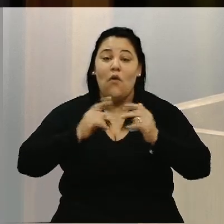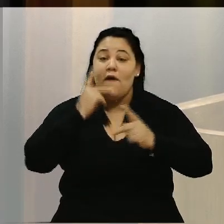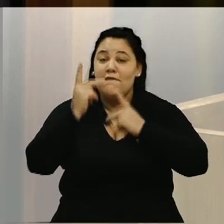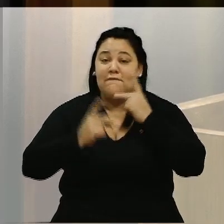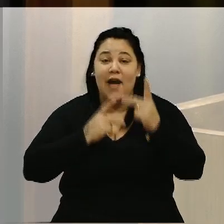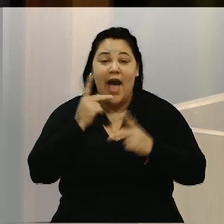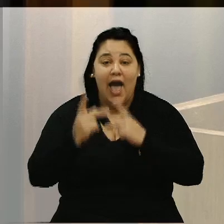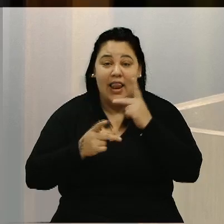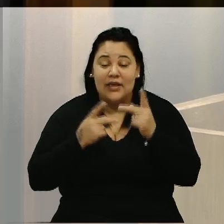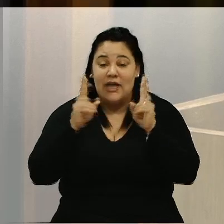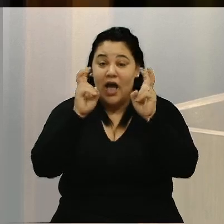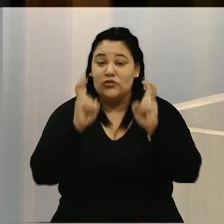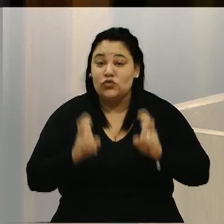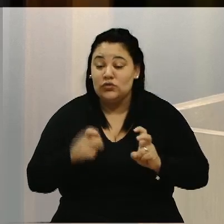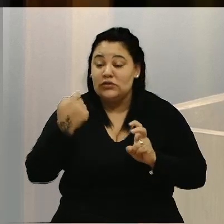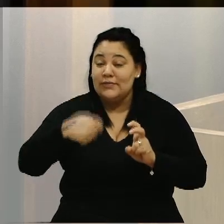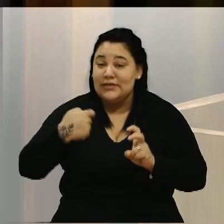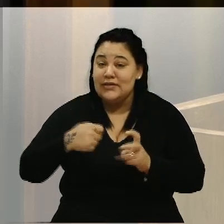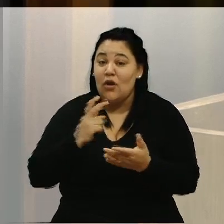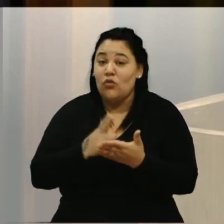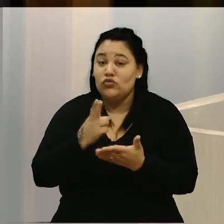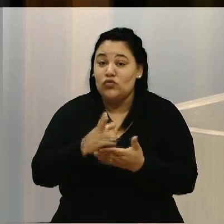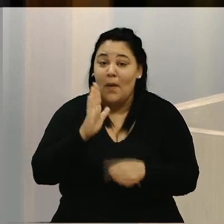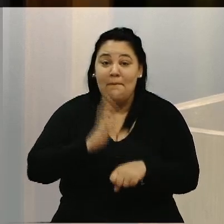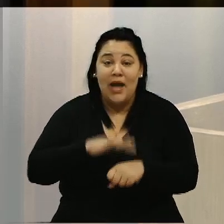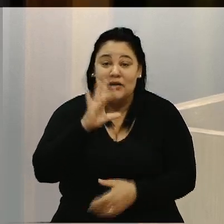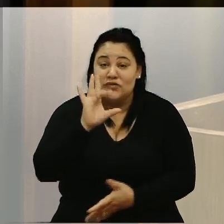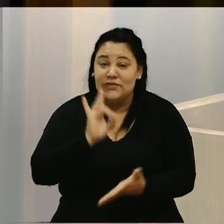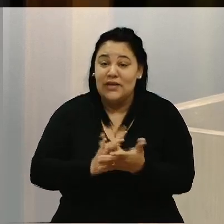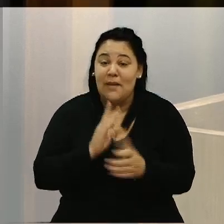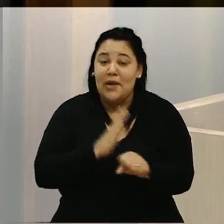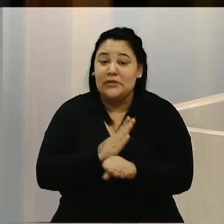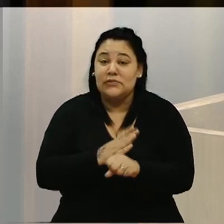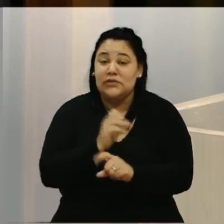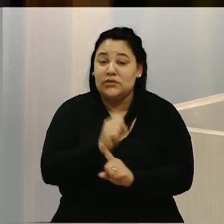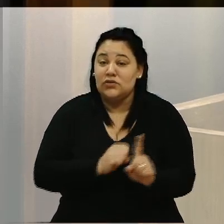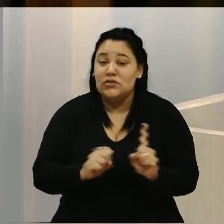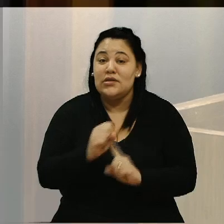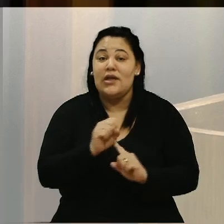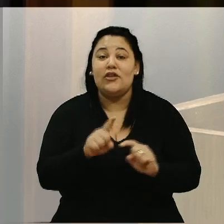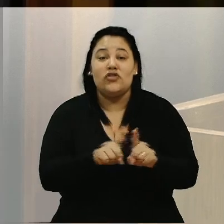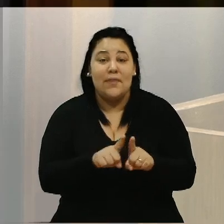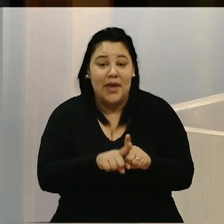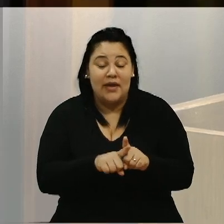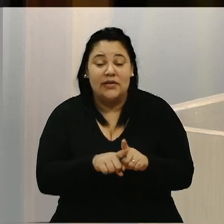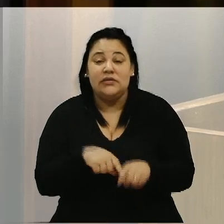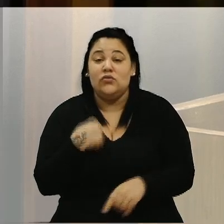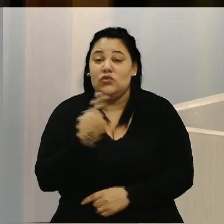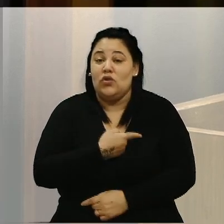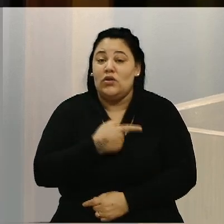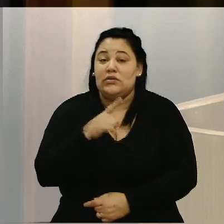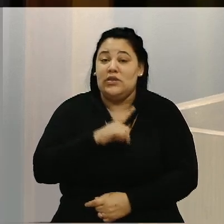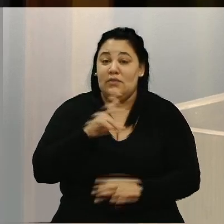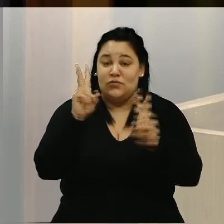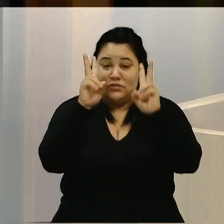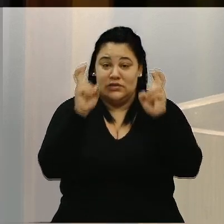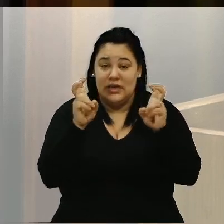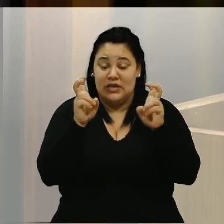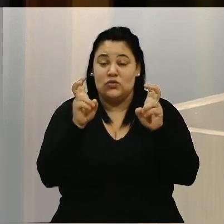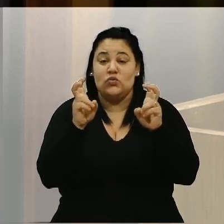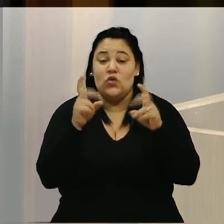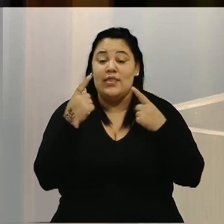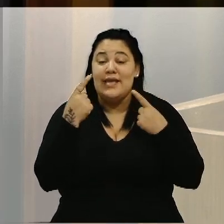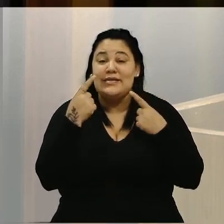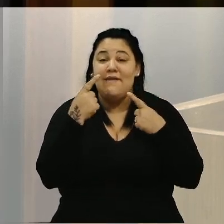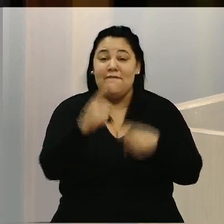ser cada vez mais implementadas na nossa sociedade. Então, a gente tem como tema os desafios para